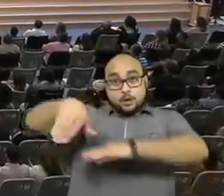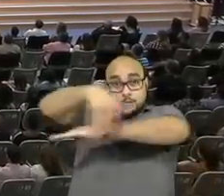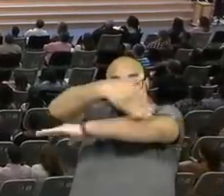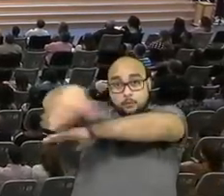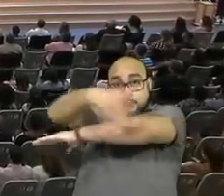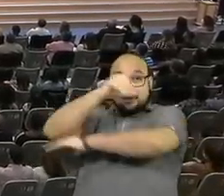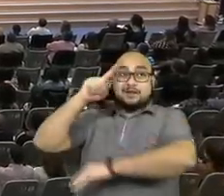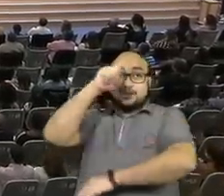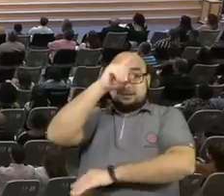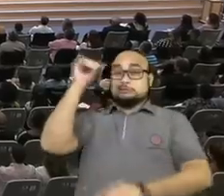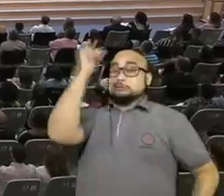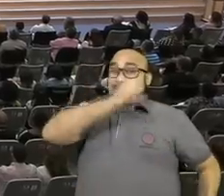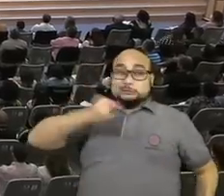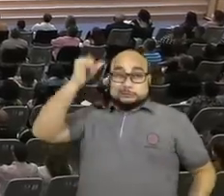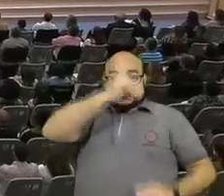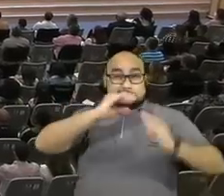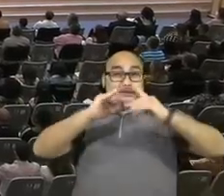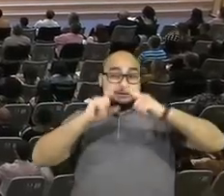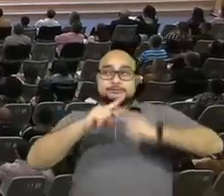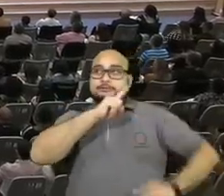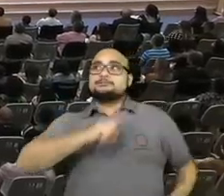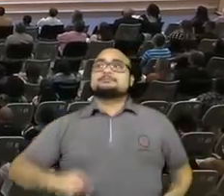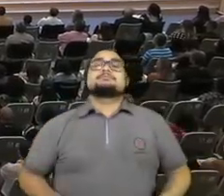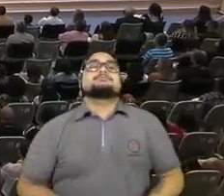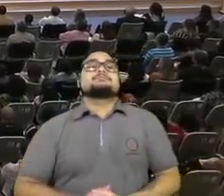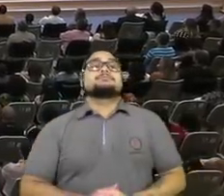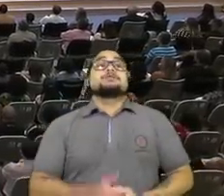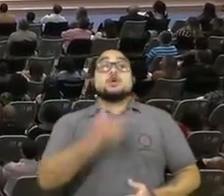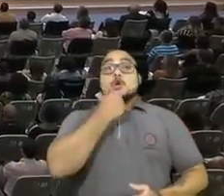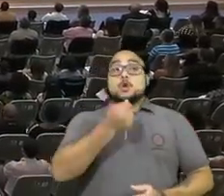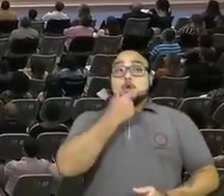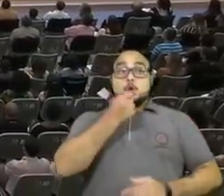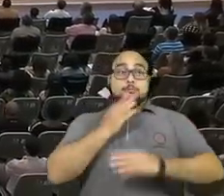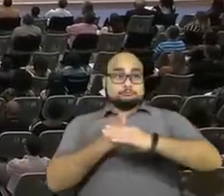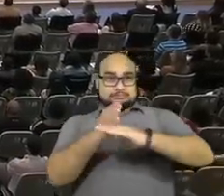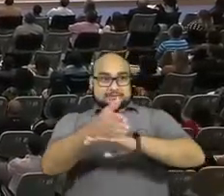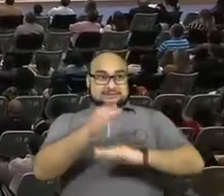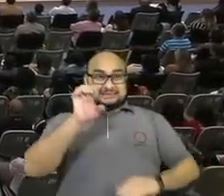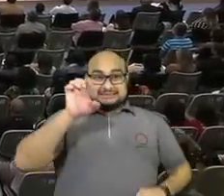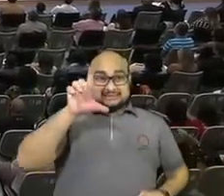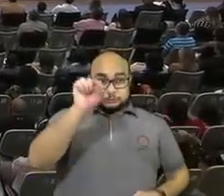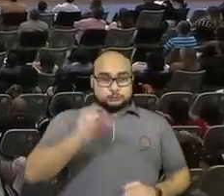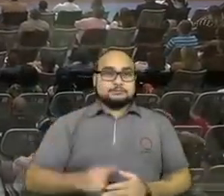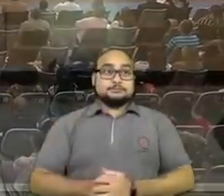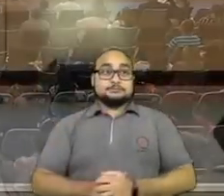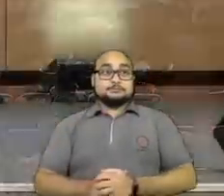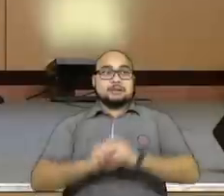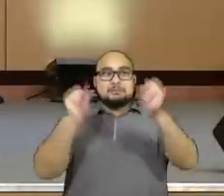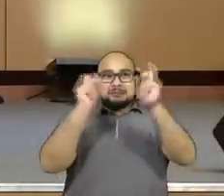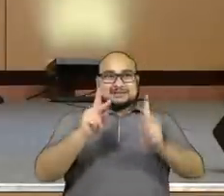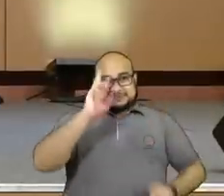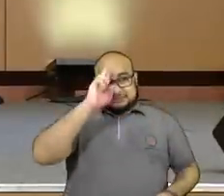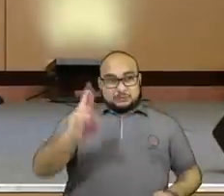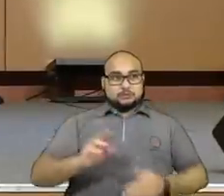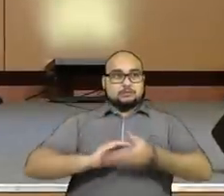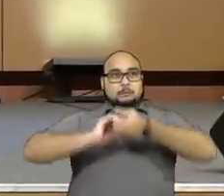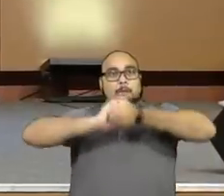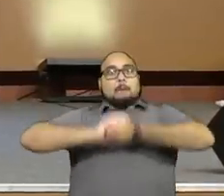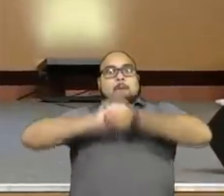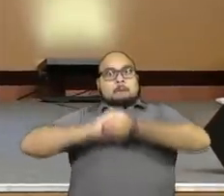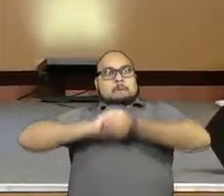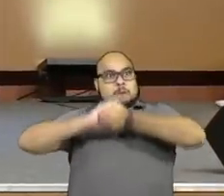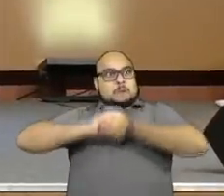cedo. Ele dava a parte do Senhor e você ficava com medo dele quebrar algum dedo da sua mão, no aperto de